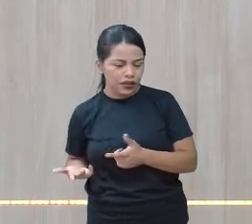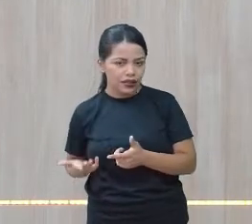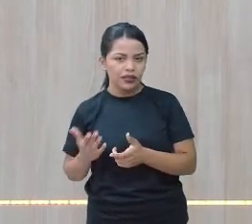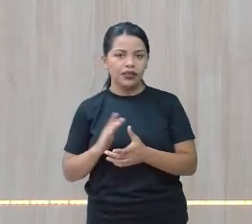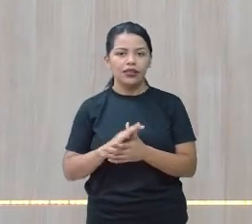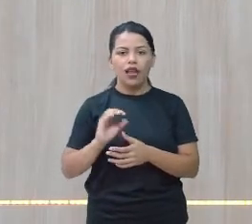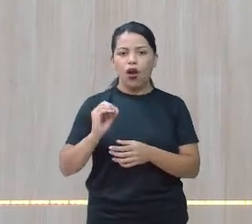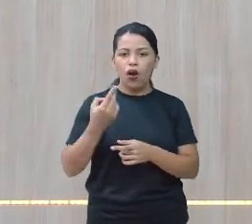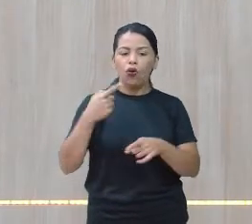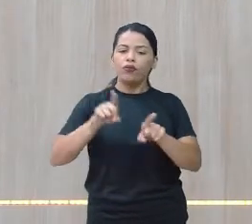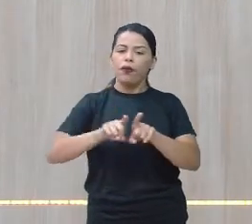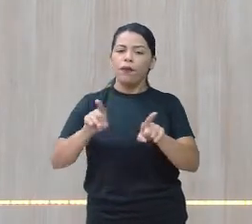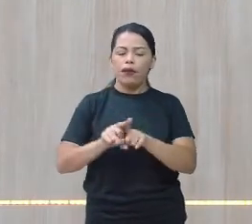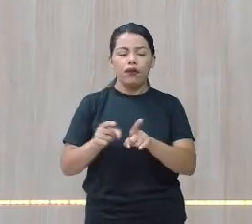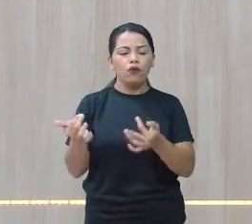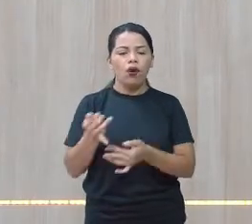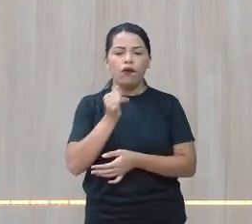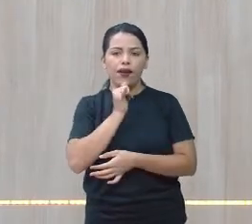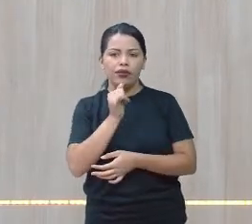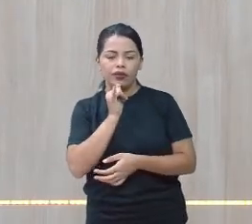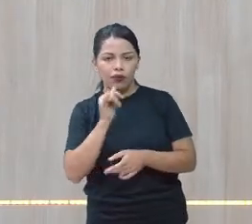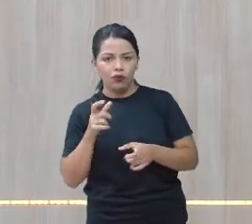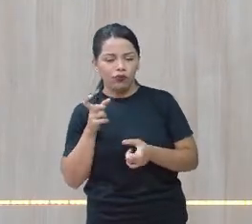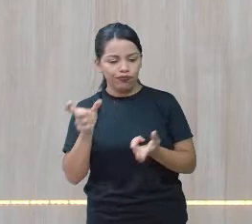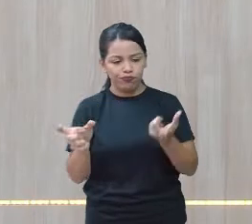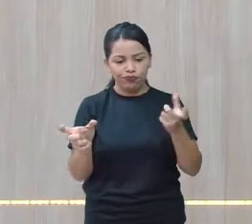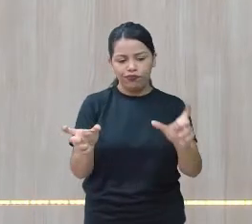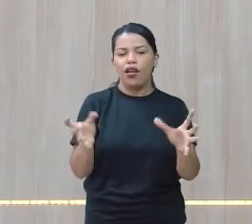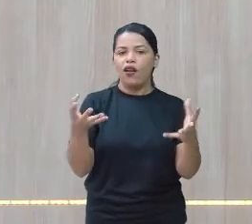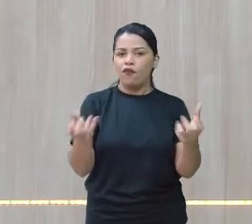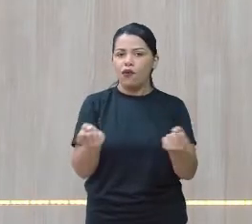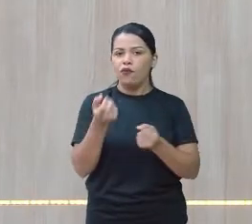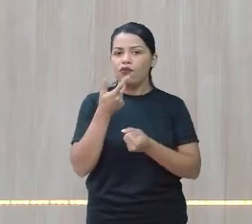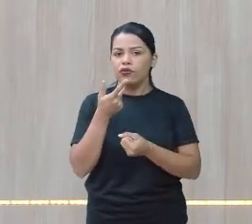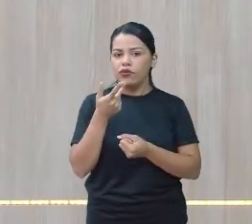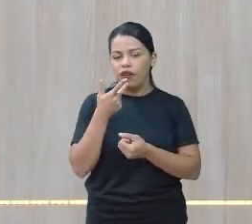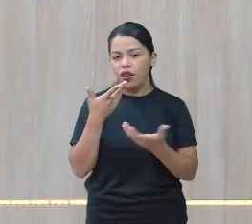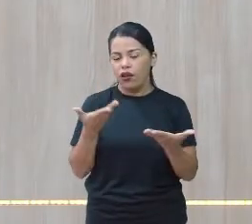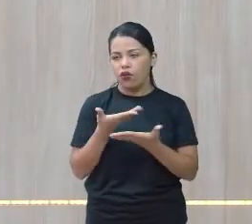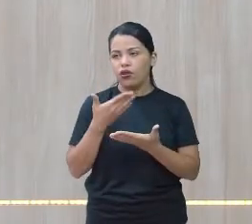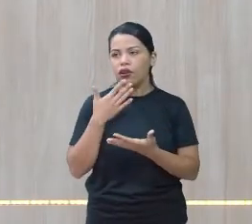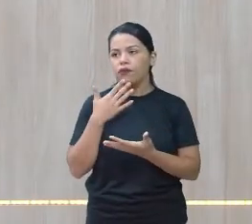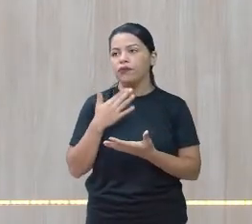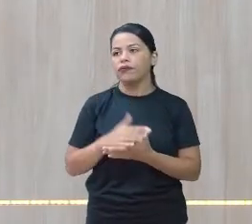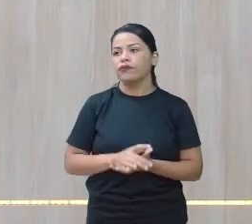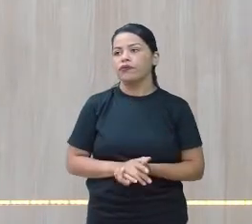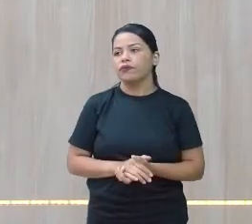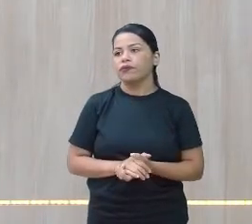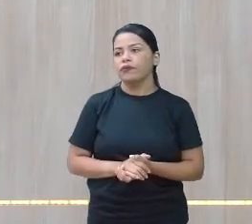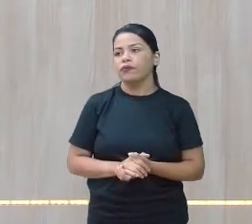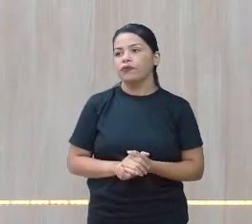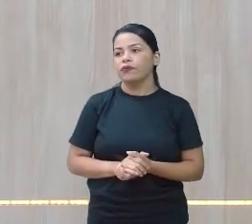na mesma linha do sistema parasimpático. Vamos lá, Cláudia. A questão aí